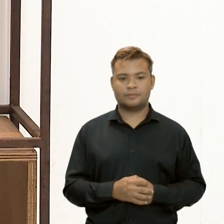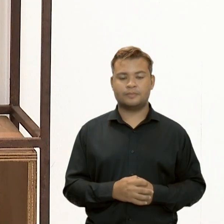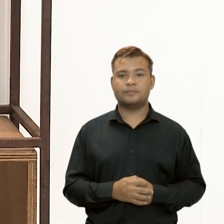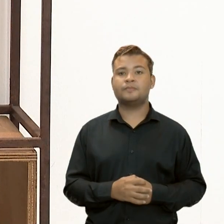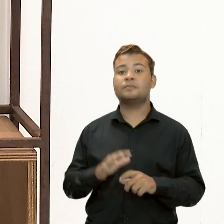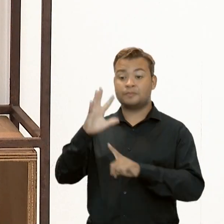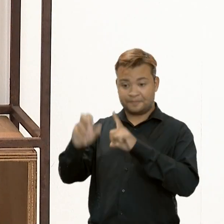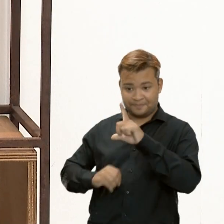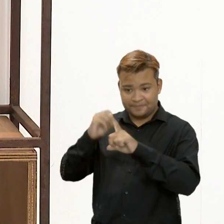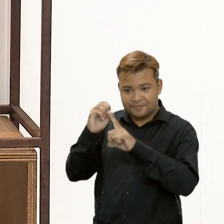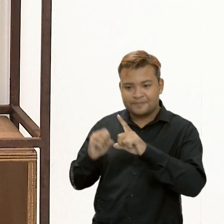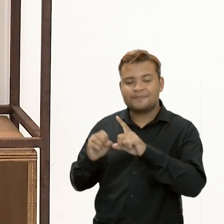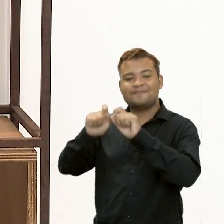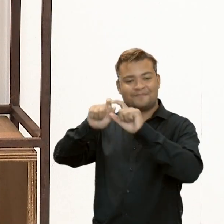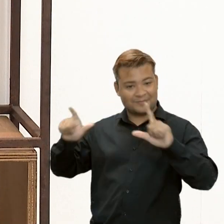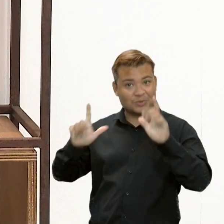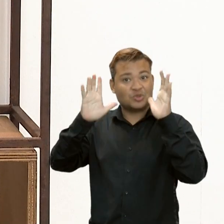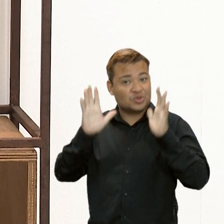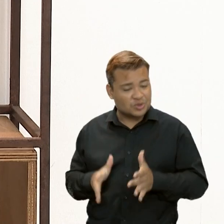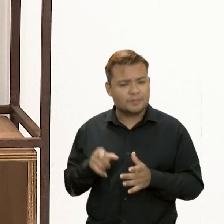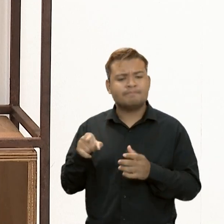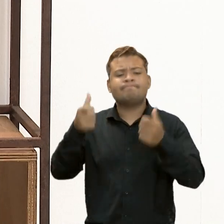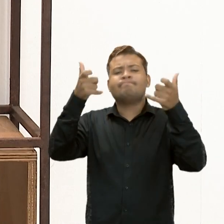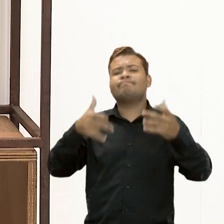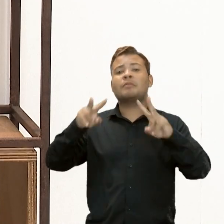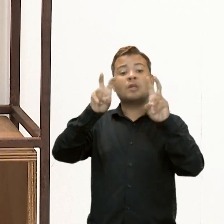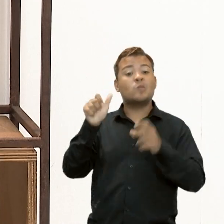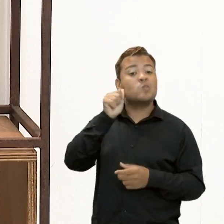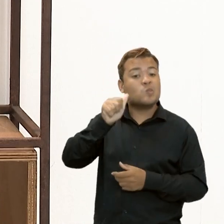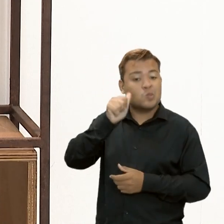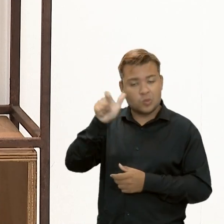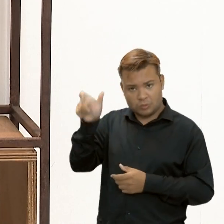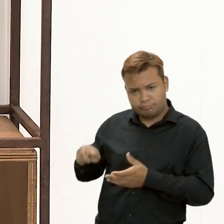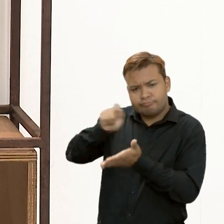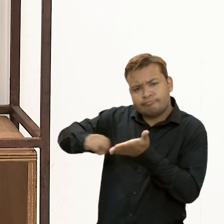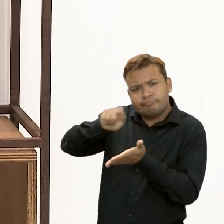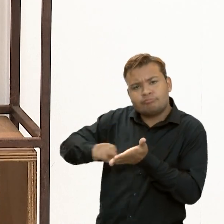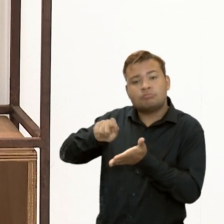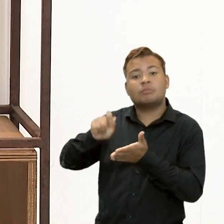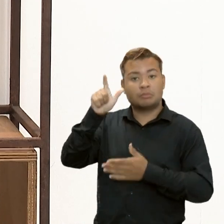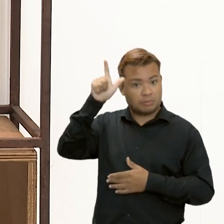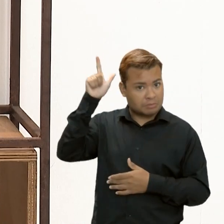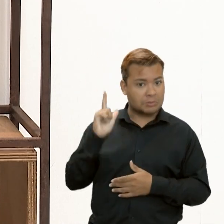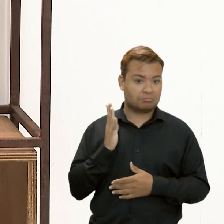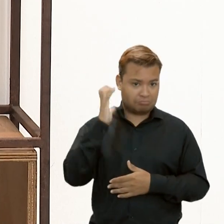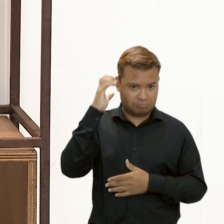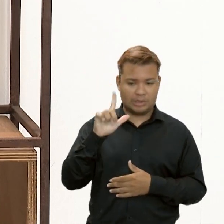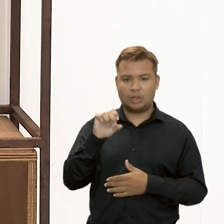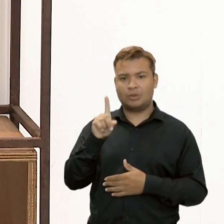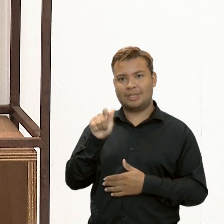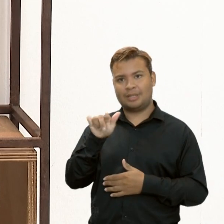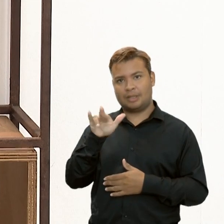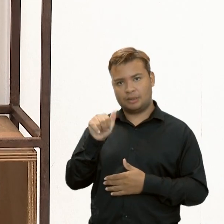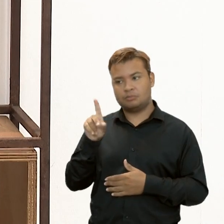Estamos de volta com o Mundo UFG de hoje, que conta um pouco da trajetória da escritora Leodegária de Jesus. Neste bloco, a interpretação para